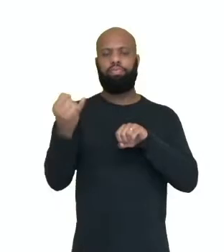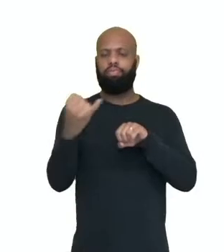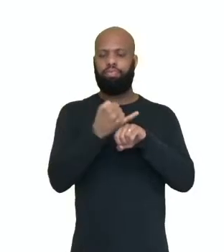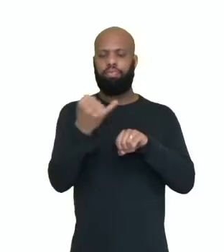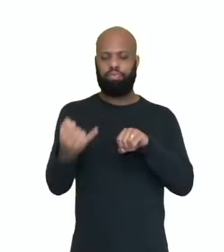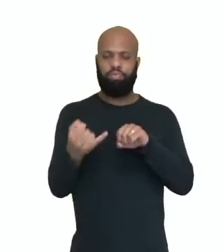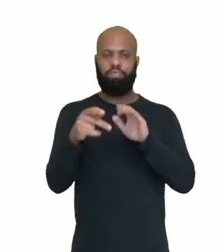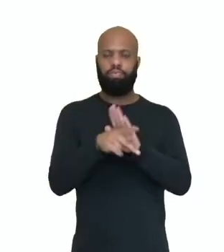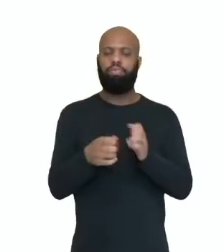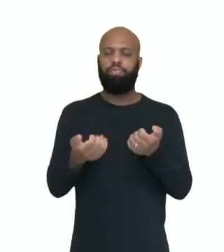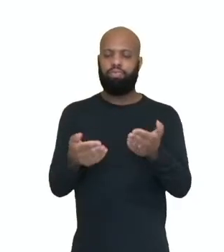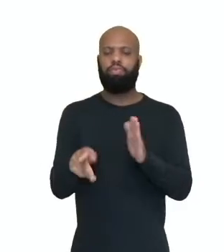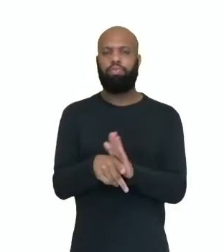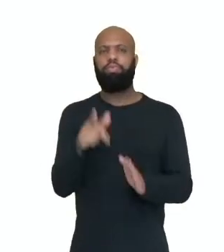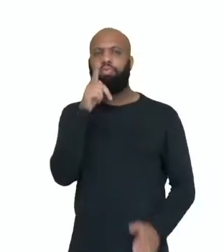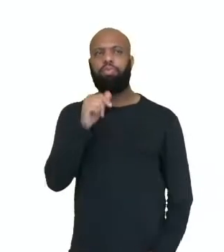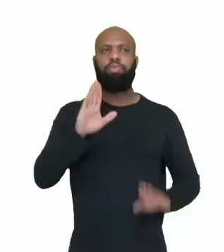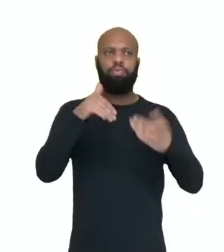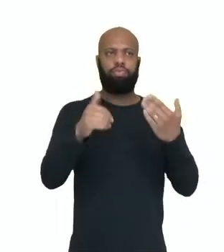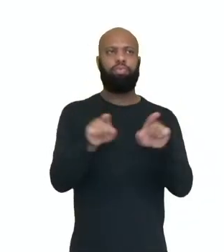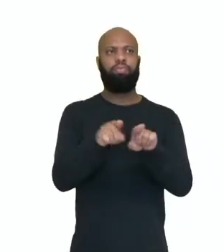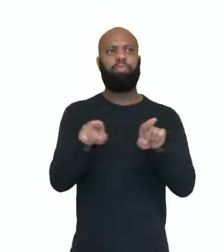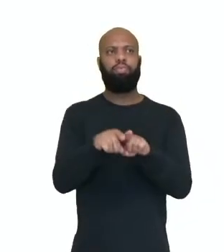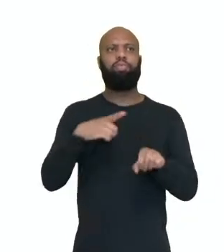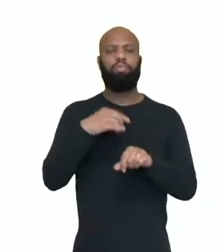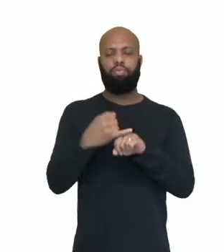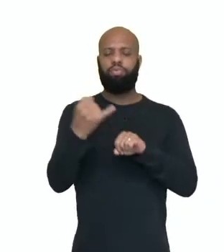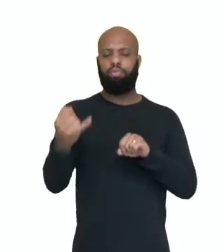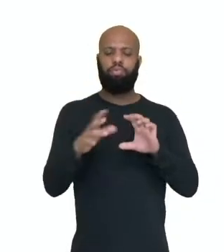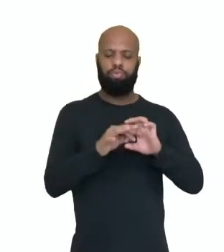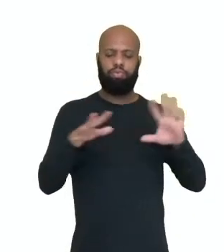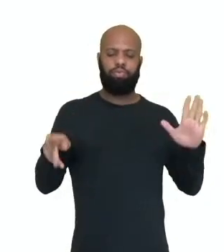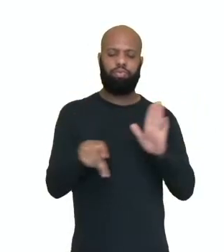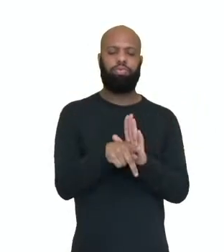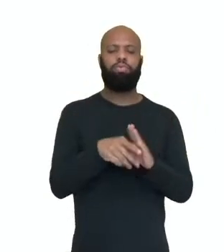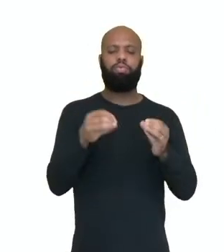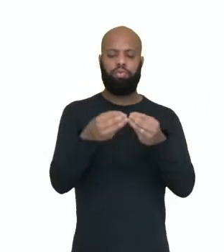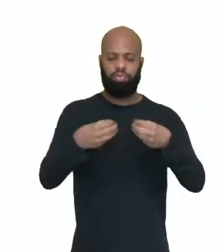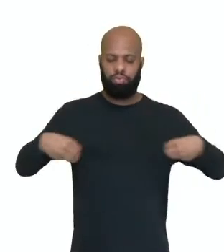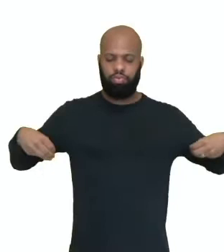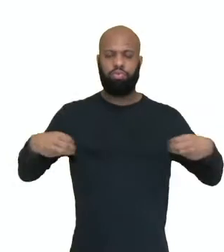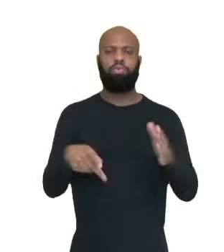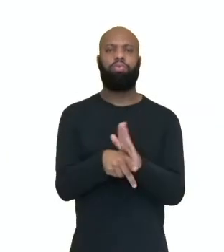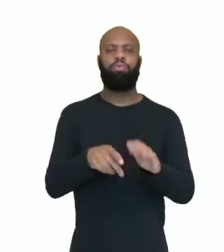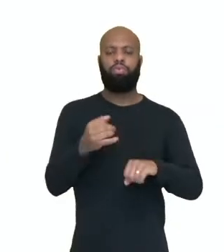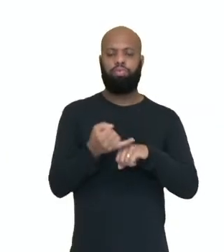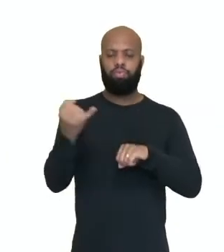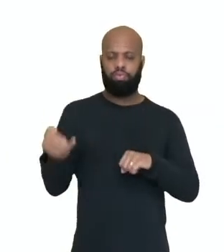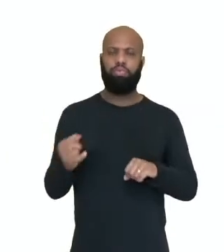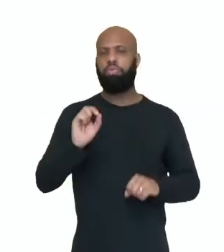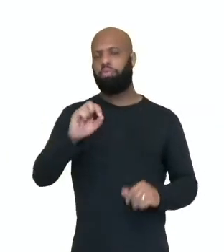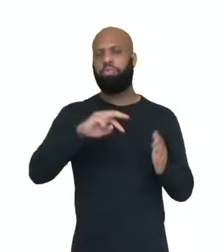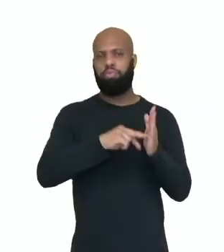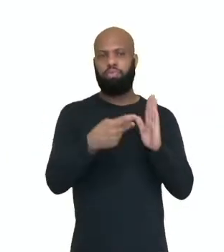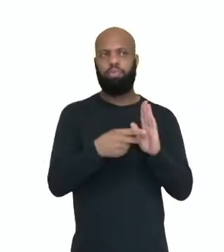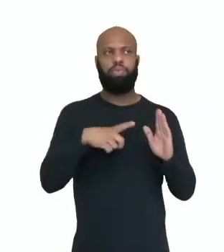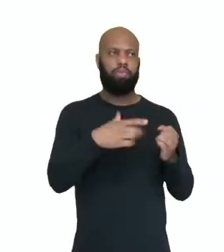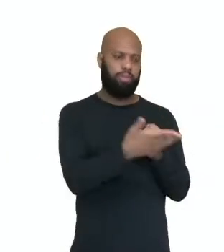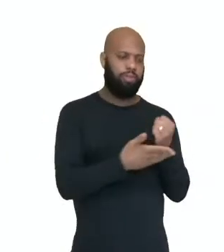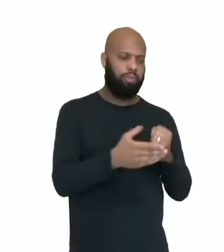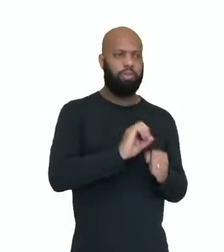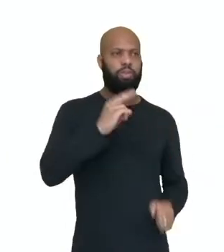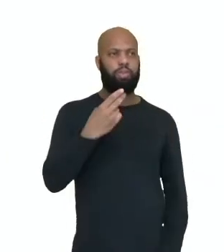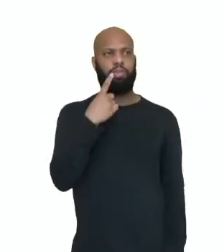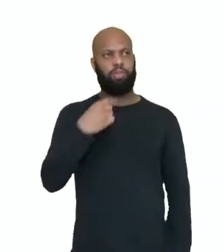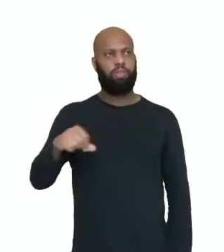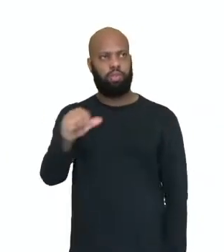da água, leva-se em consideração também os íons liberados na dissociação do composto iônico, ou seja, da base ou do sal